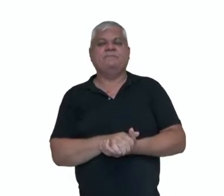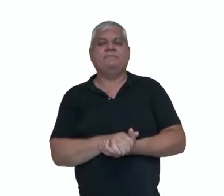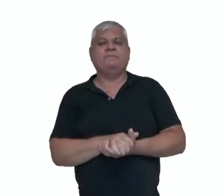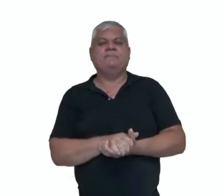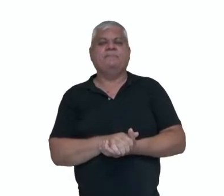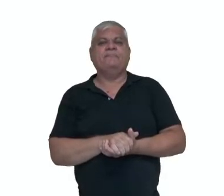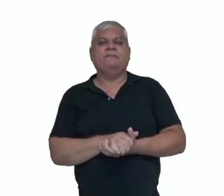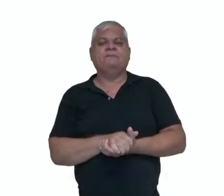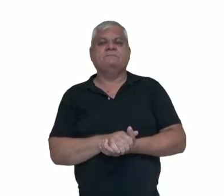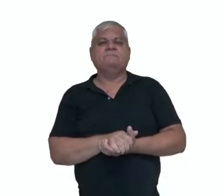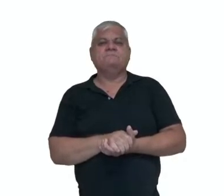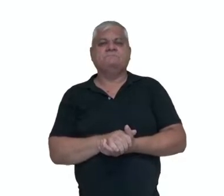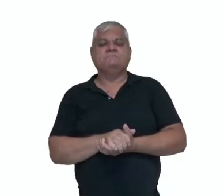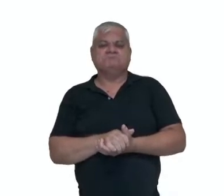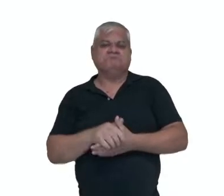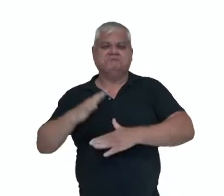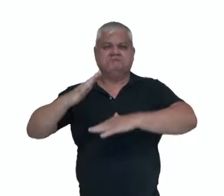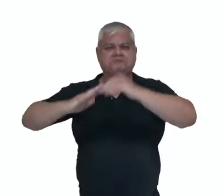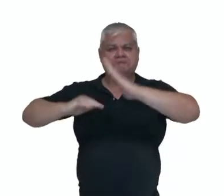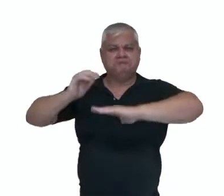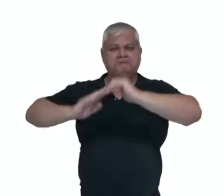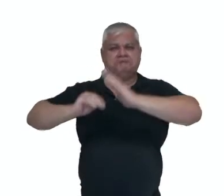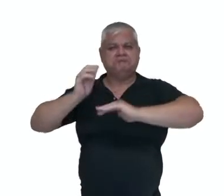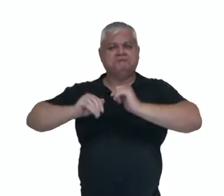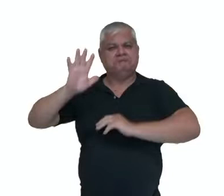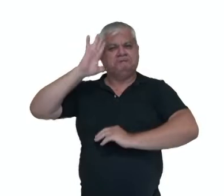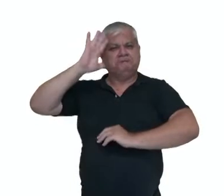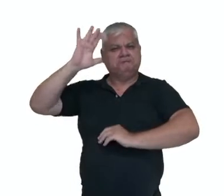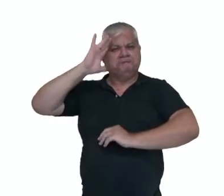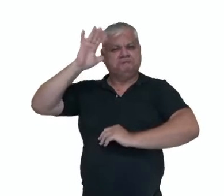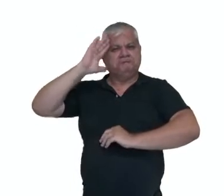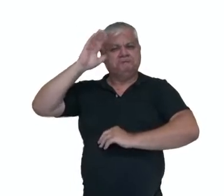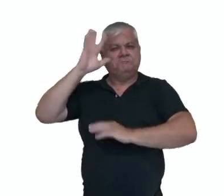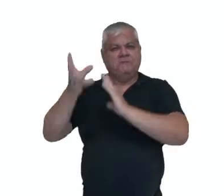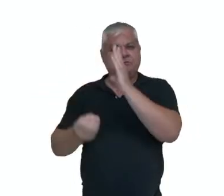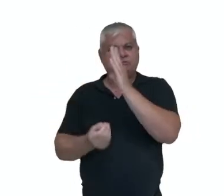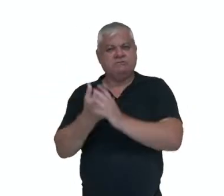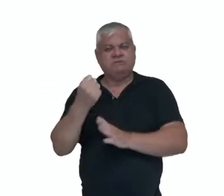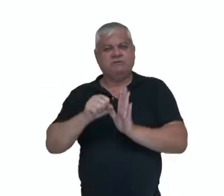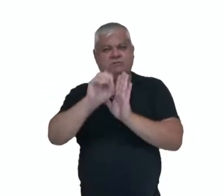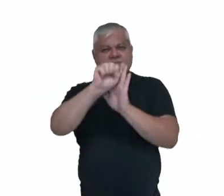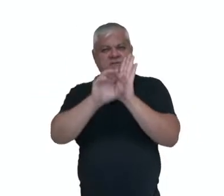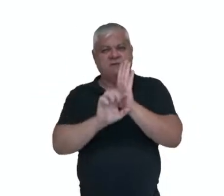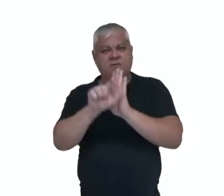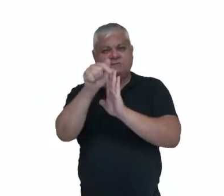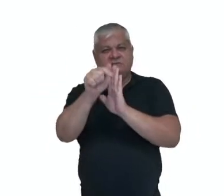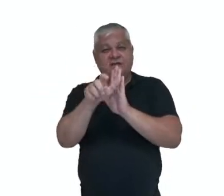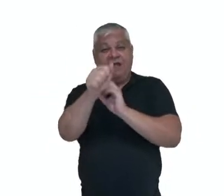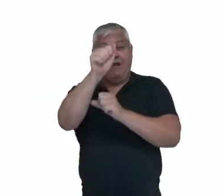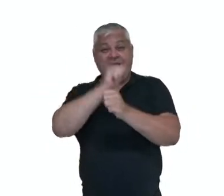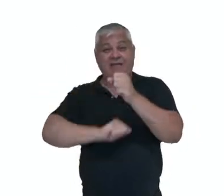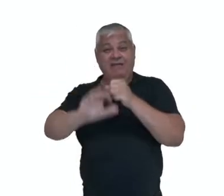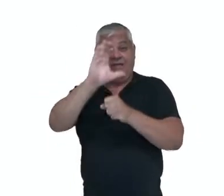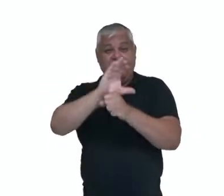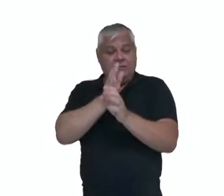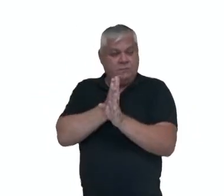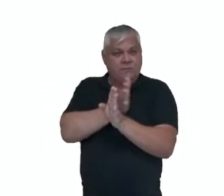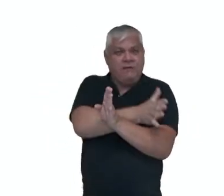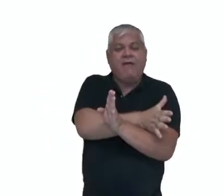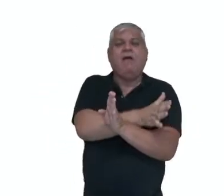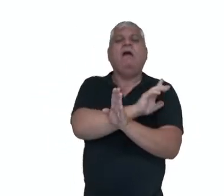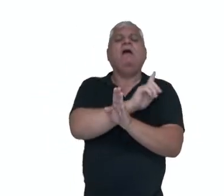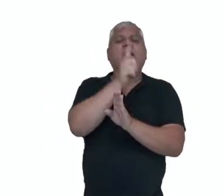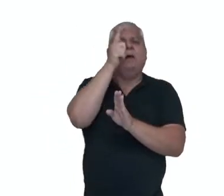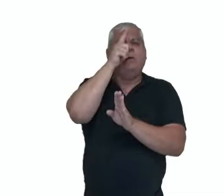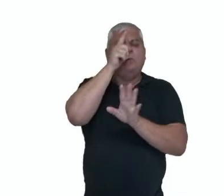Bom, para os historiadores da filosofia, ela se desenvolveu a partir do século VII a.C., nas colônias gregas da